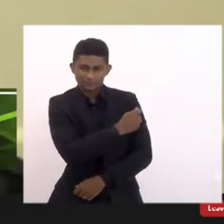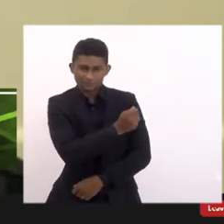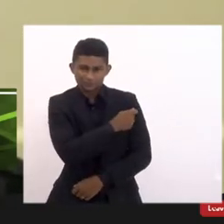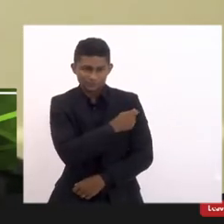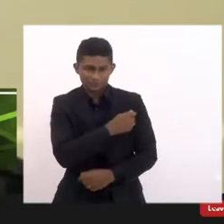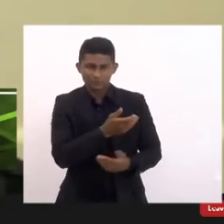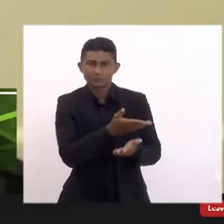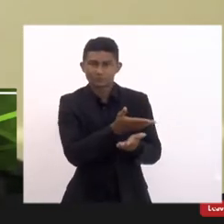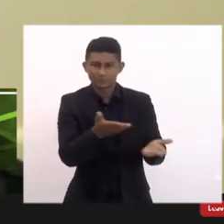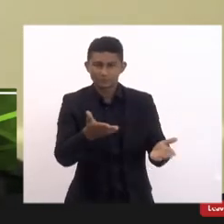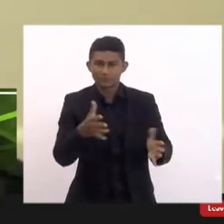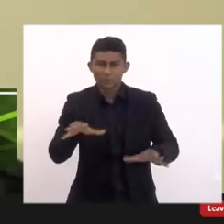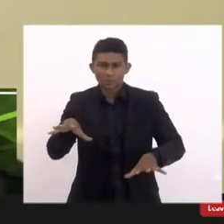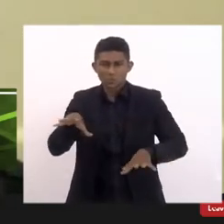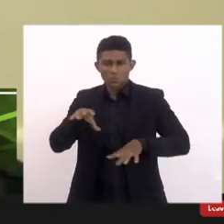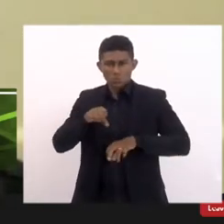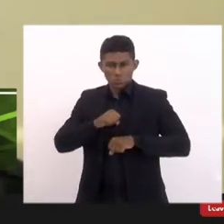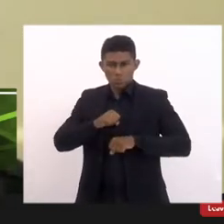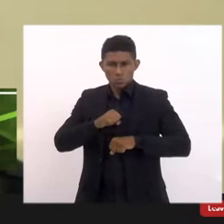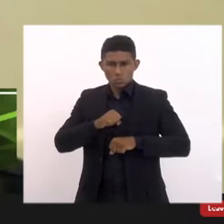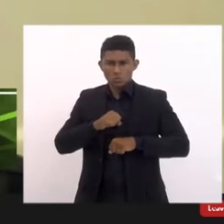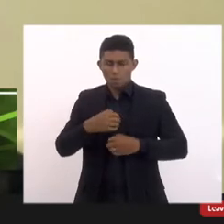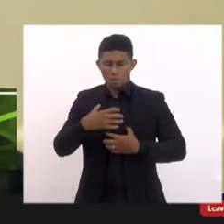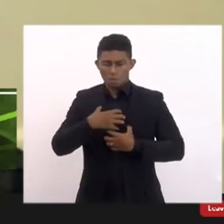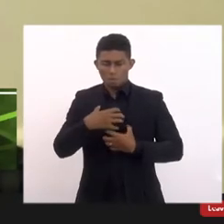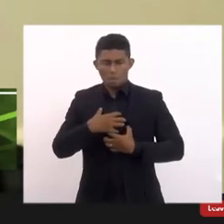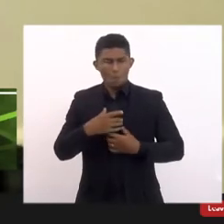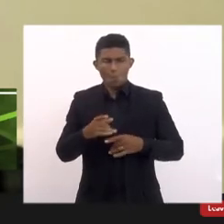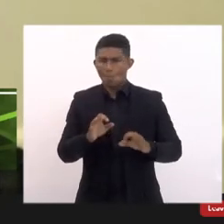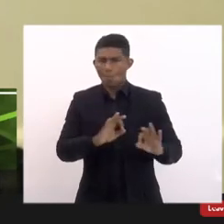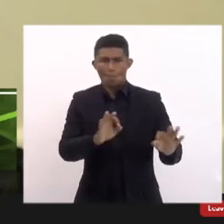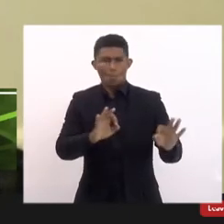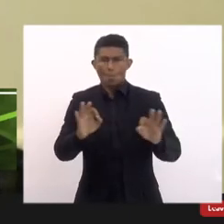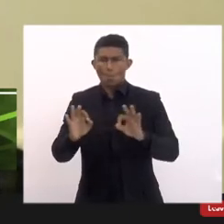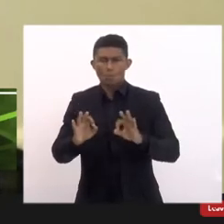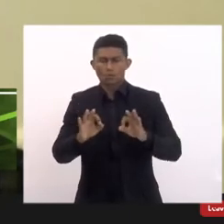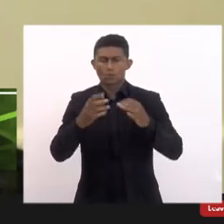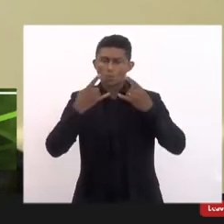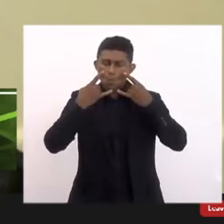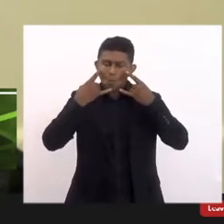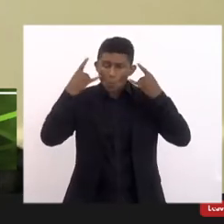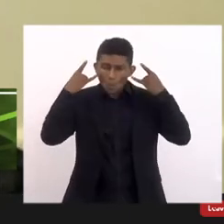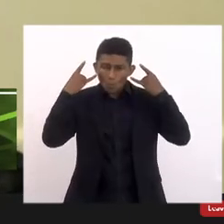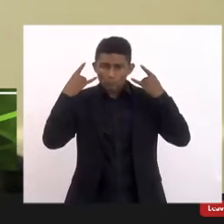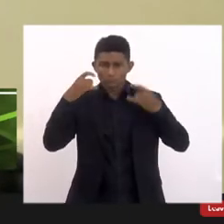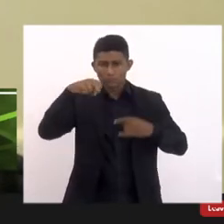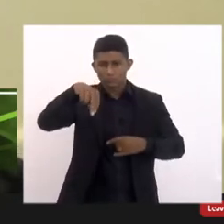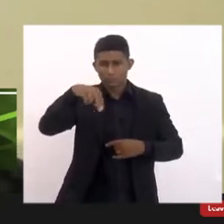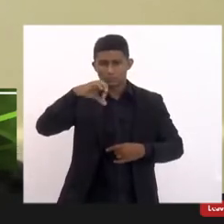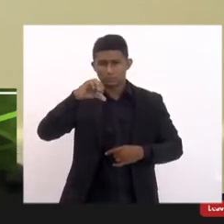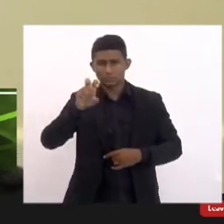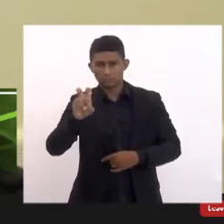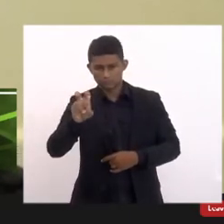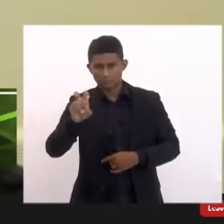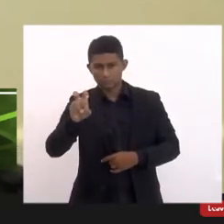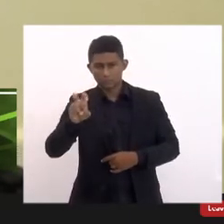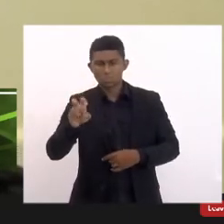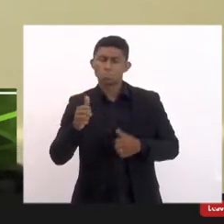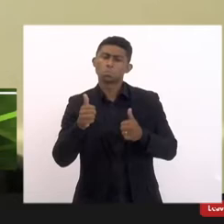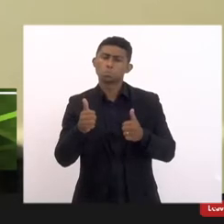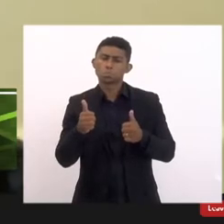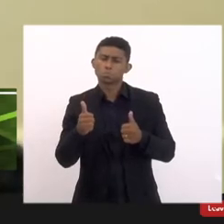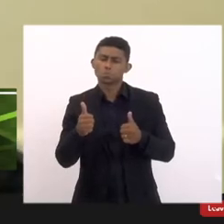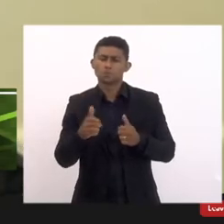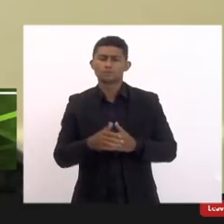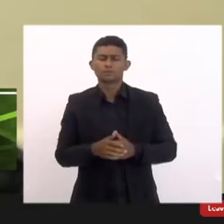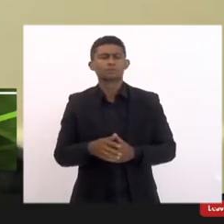sintomático, se tiver uma máscara N95, como um dos requisitos é o isolamento do aluno que ele apresentar um sintoma. Se ele